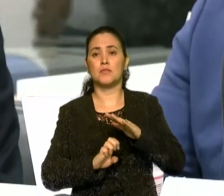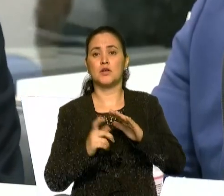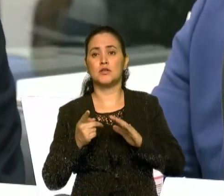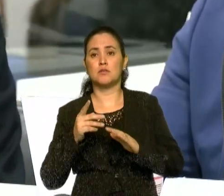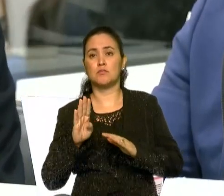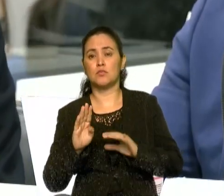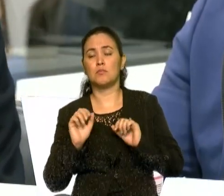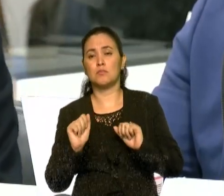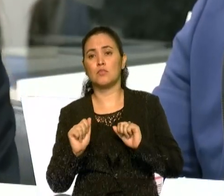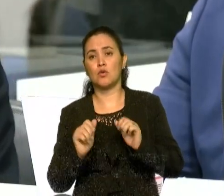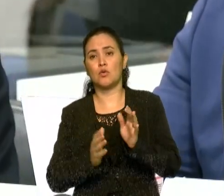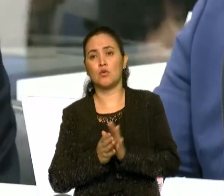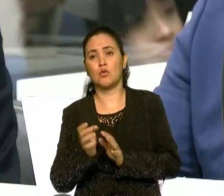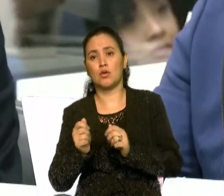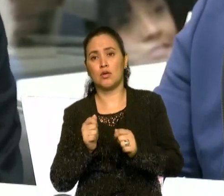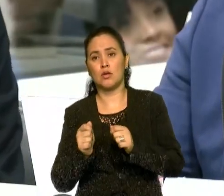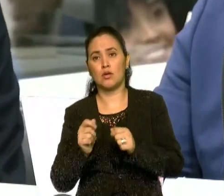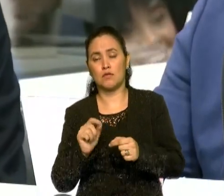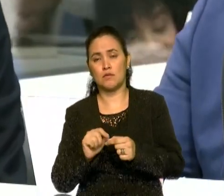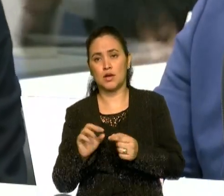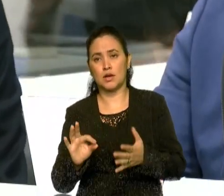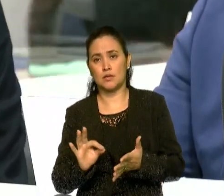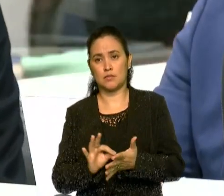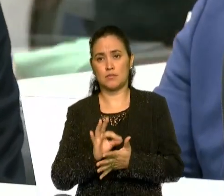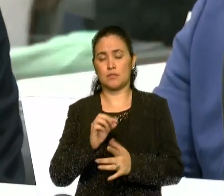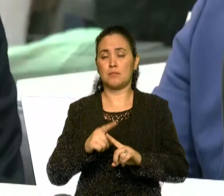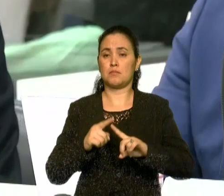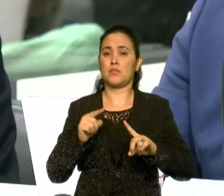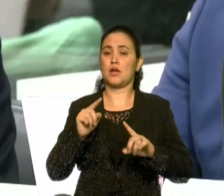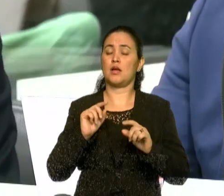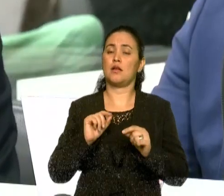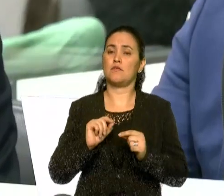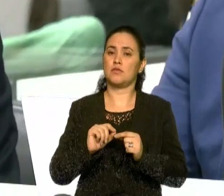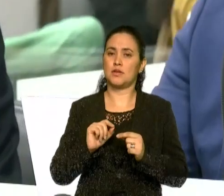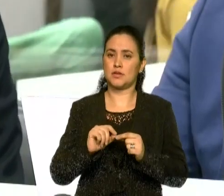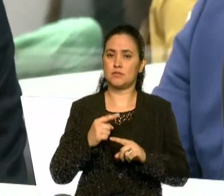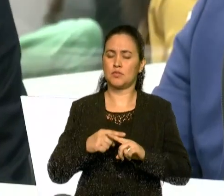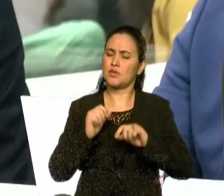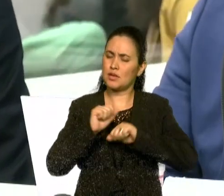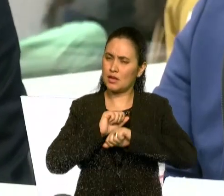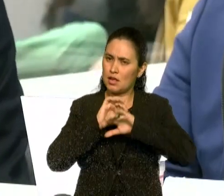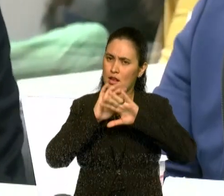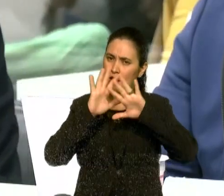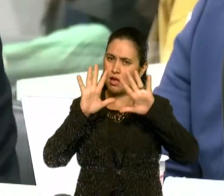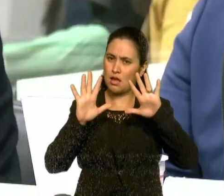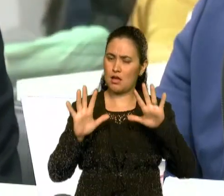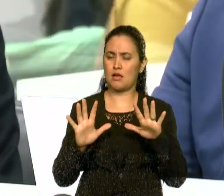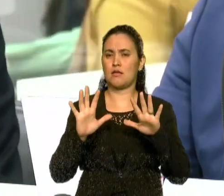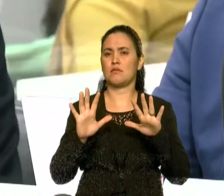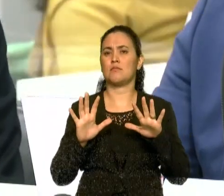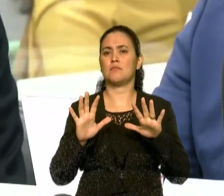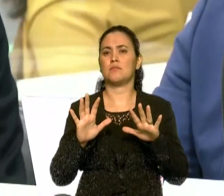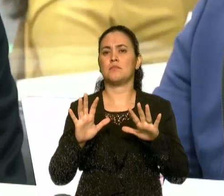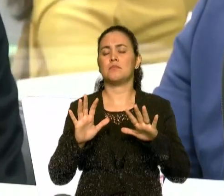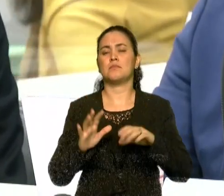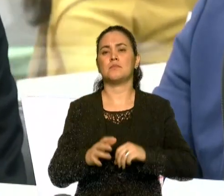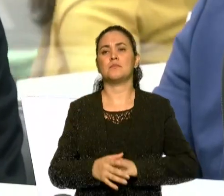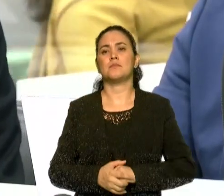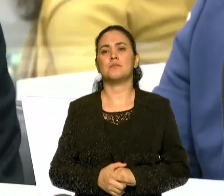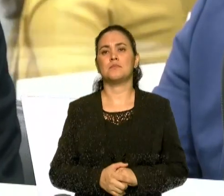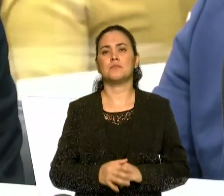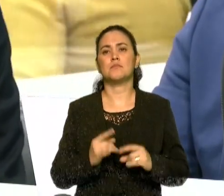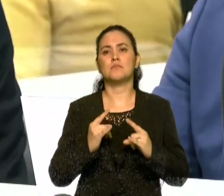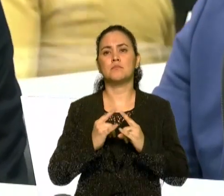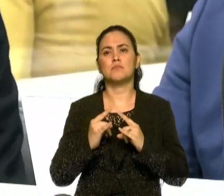Conselho de Administração, fazê-lo. Mas fez, até com meio de transparência, com meio de reforçar o diálogo institucional com o